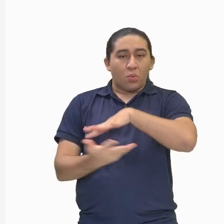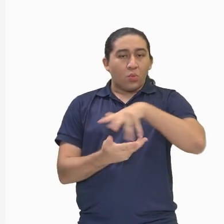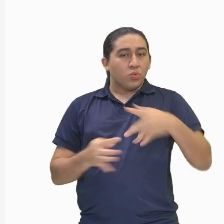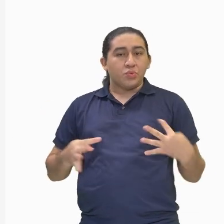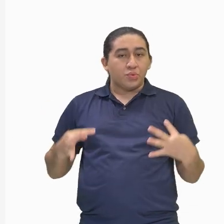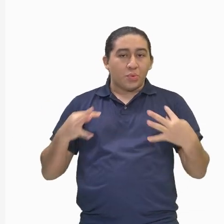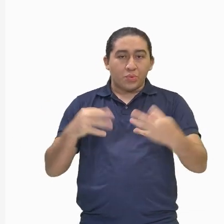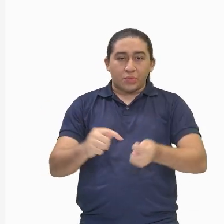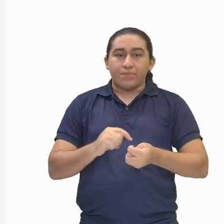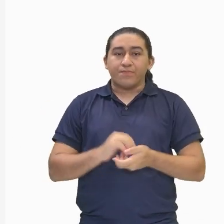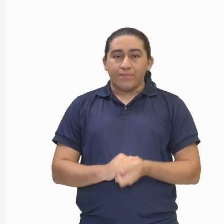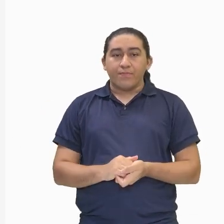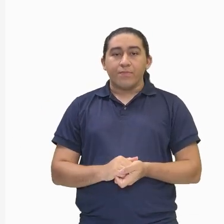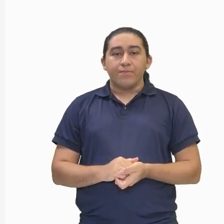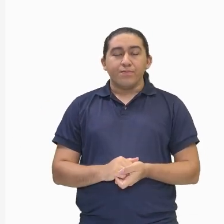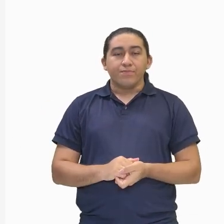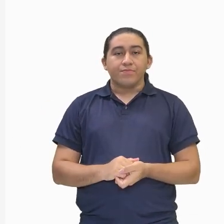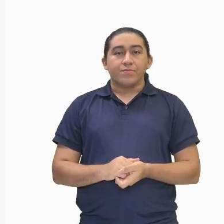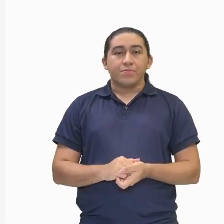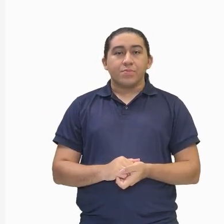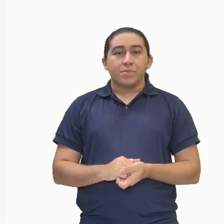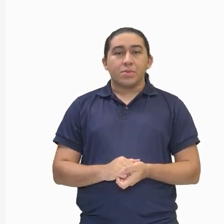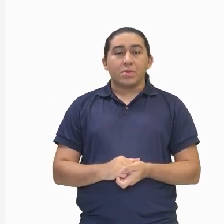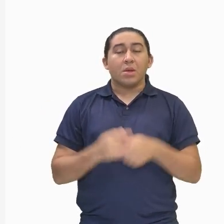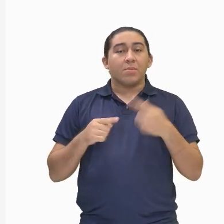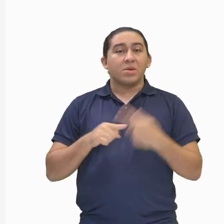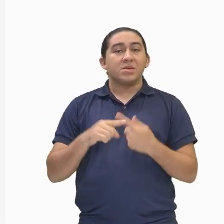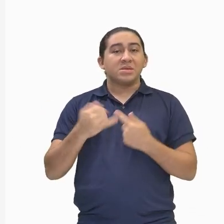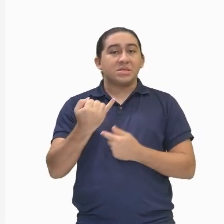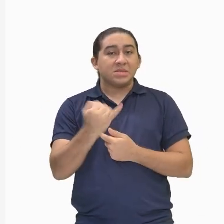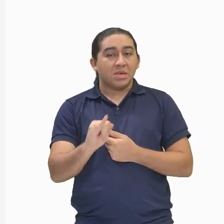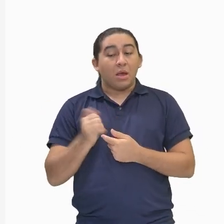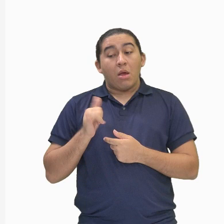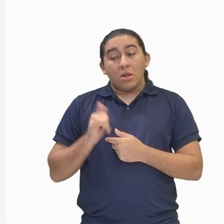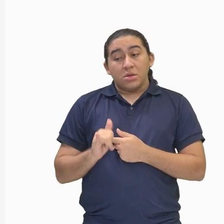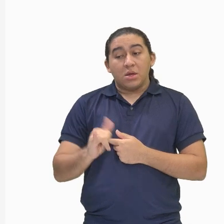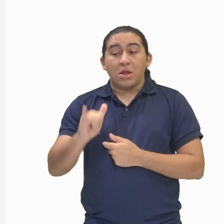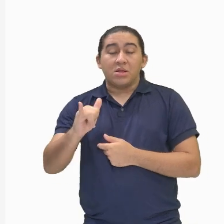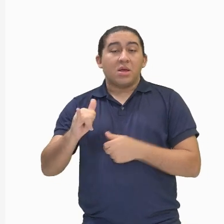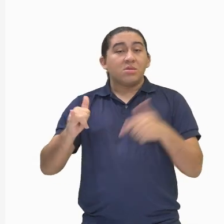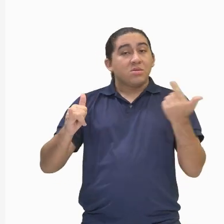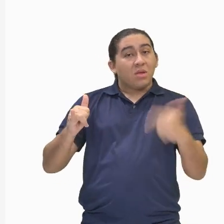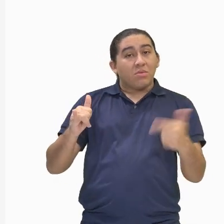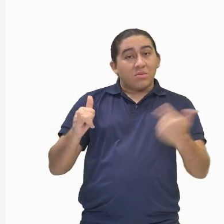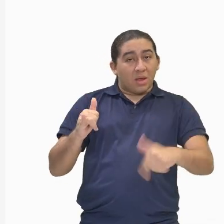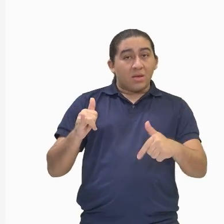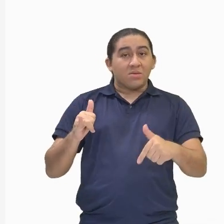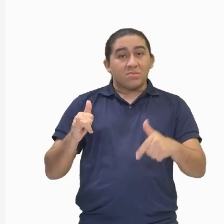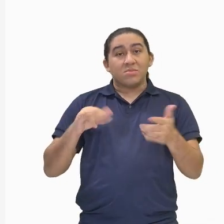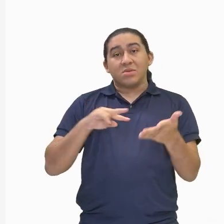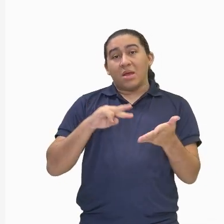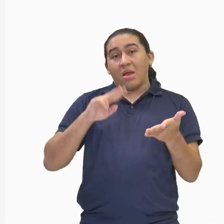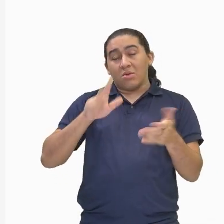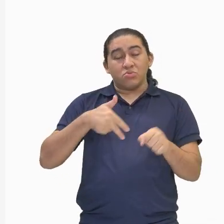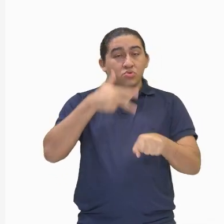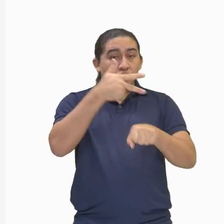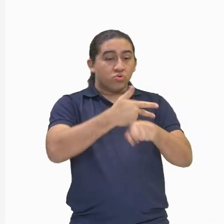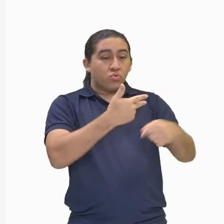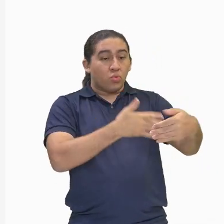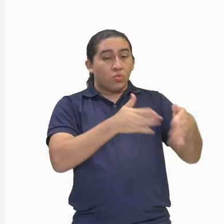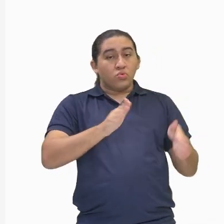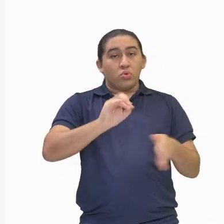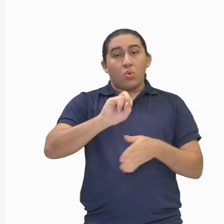energia elétrica. É tanto que se não houvesse, se não tivesse energia elétrica agora, aqui no estúdio ou aí na